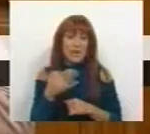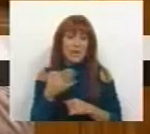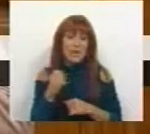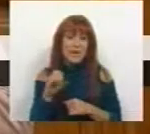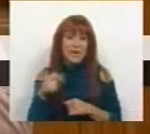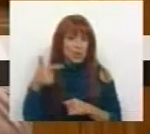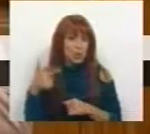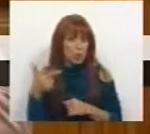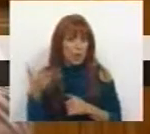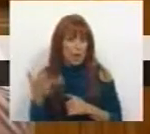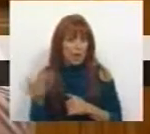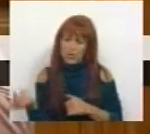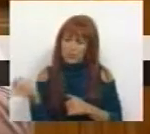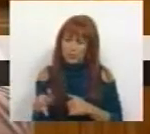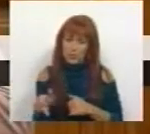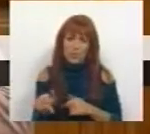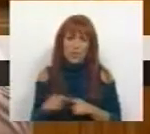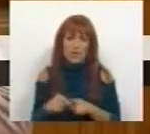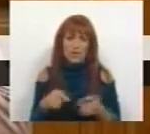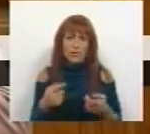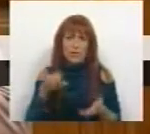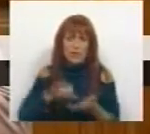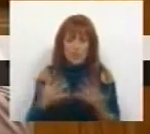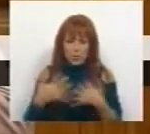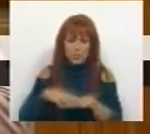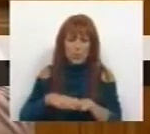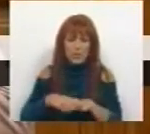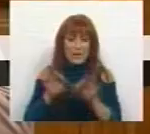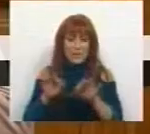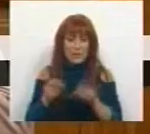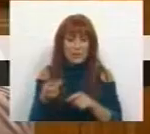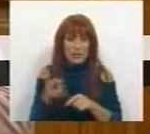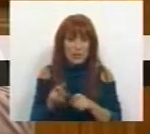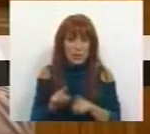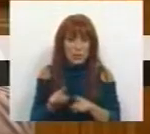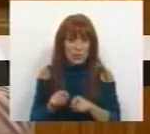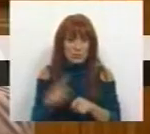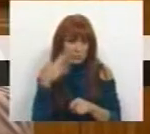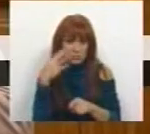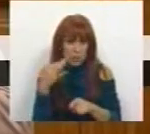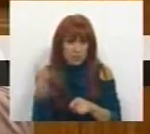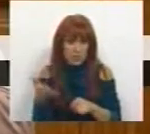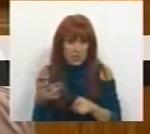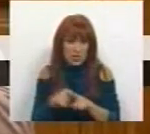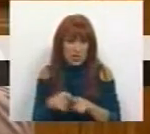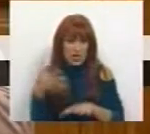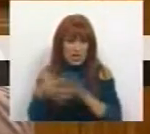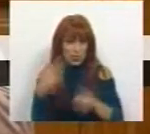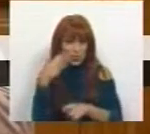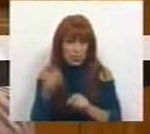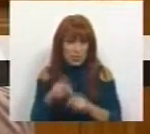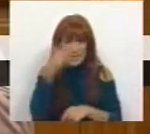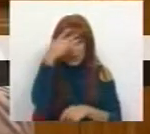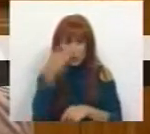2.700 toneladas que chegaram ao Centro Integrado de Tratamento de Resíduos industriais banais